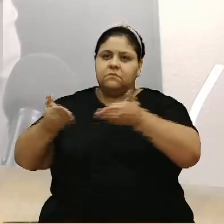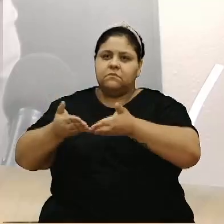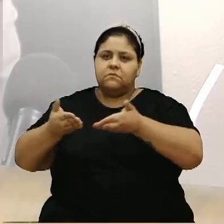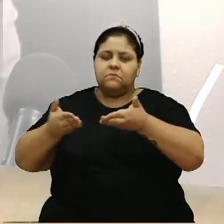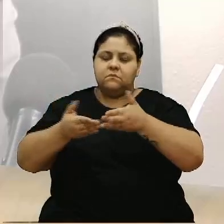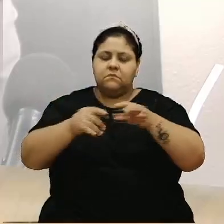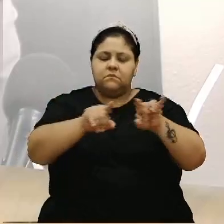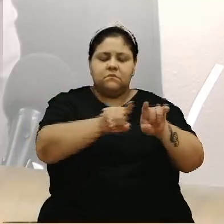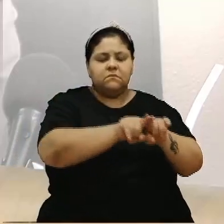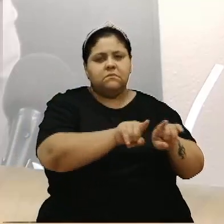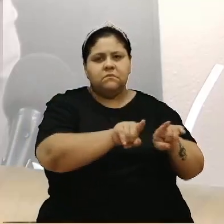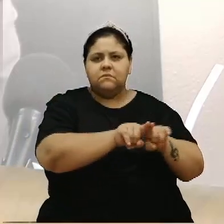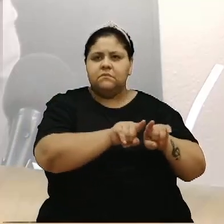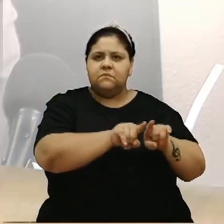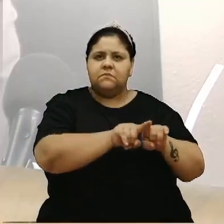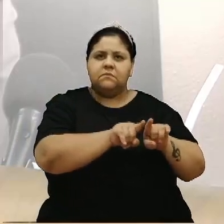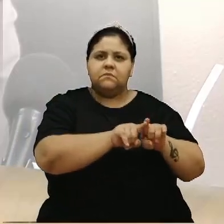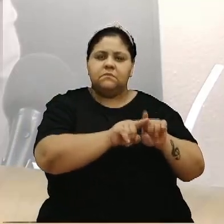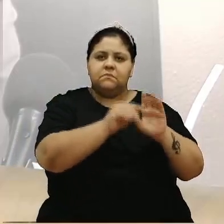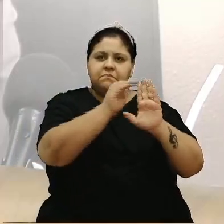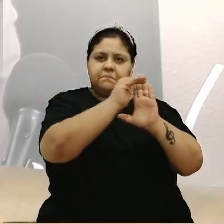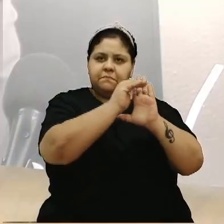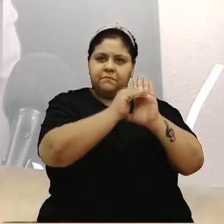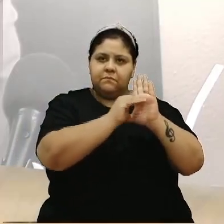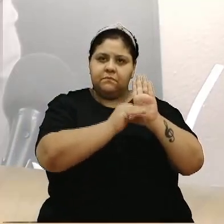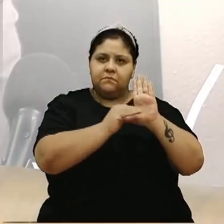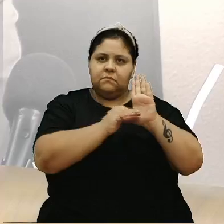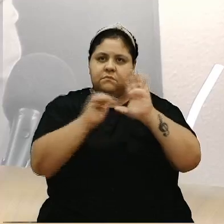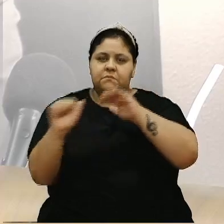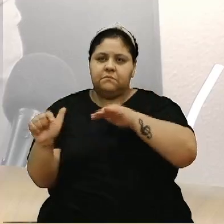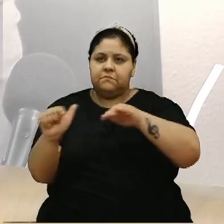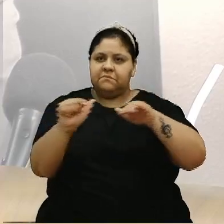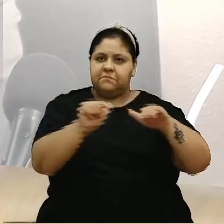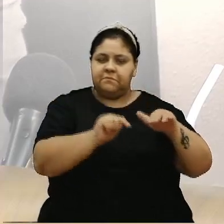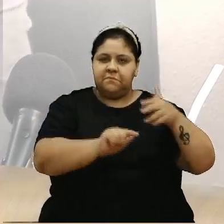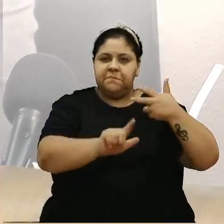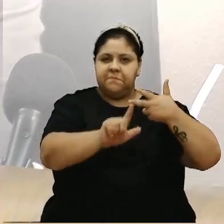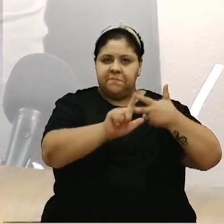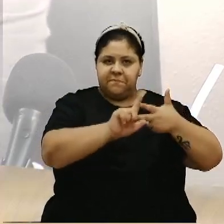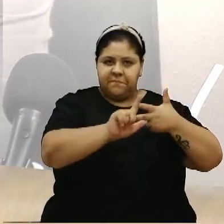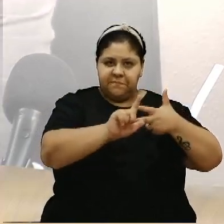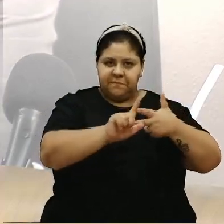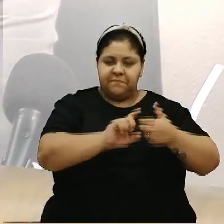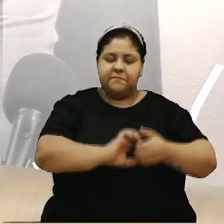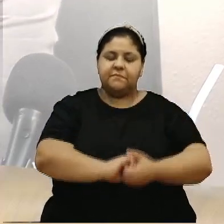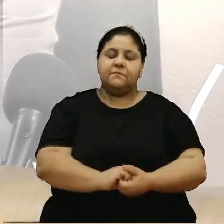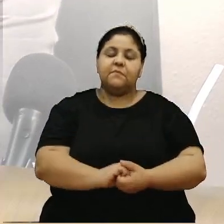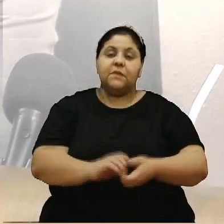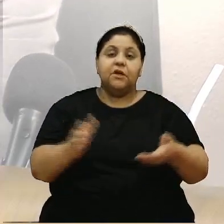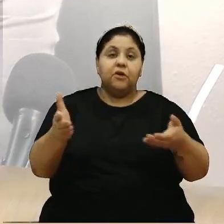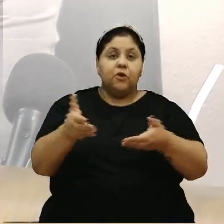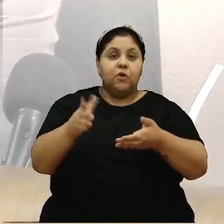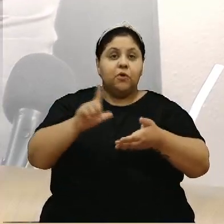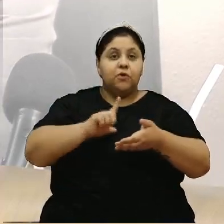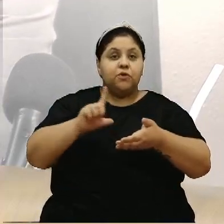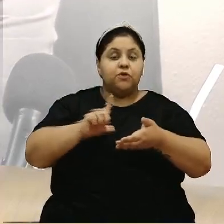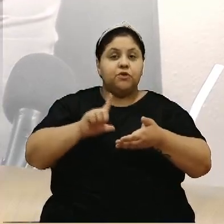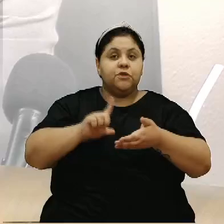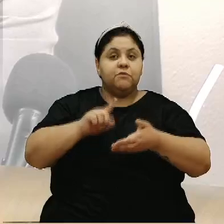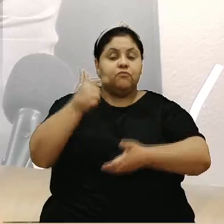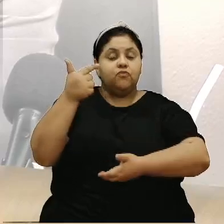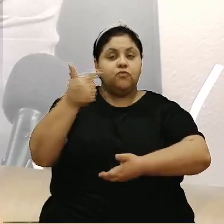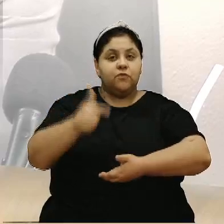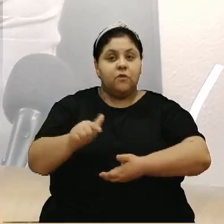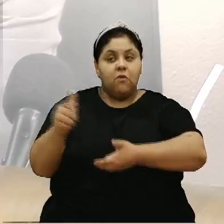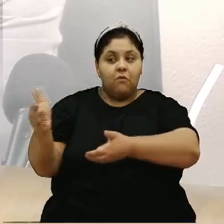E ainda estamos na programação da nossa Semana do Legislativo. E hoje nós temos, mais uma vez,